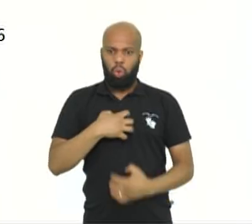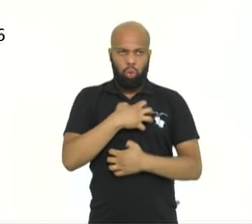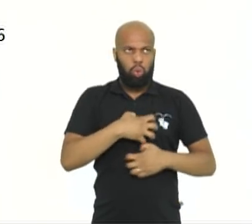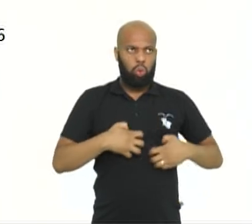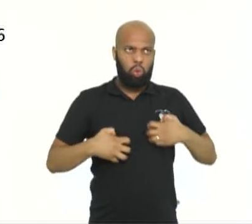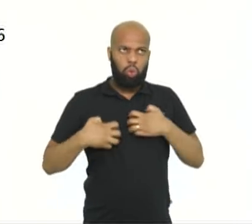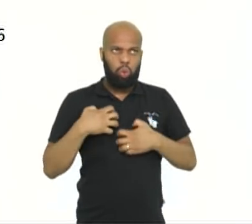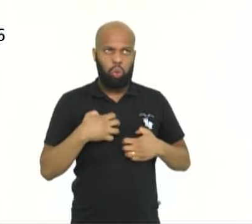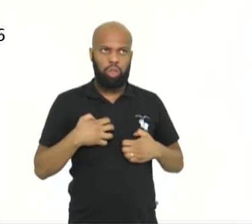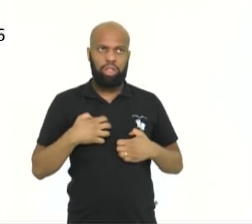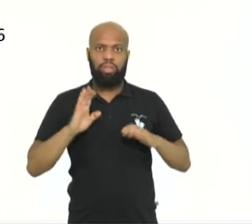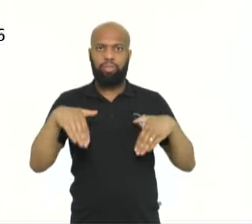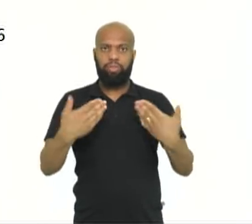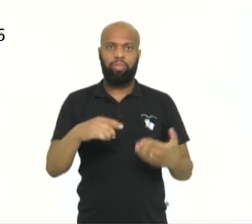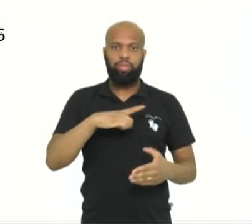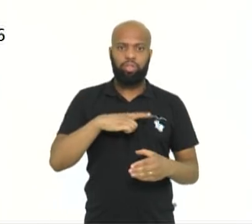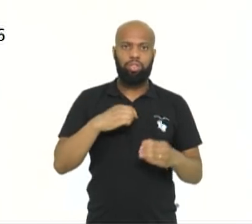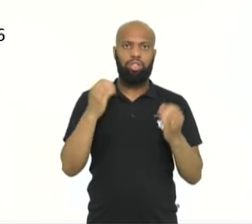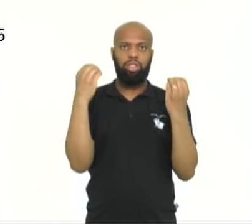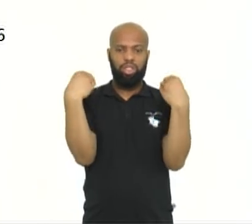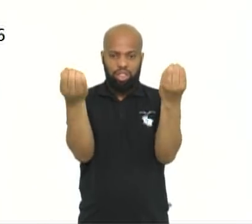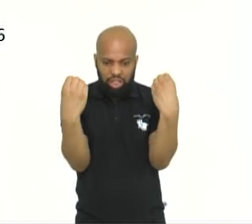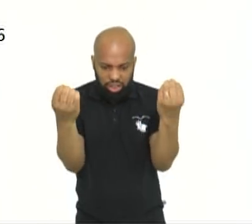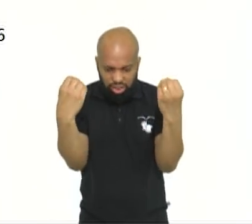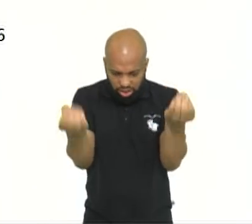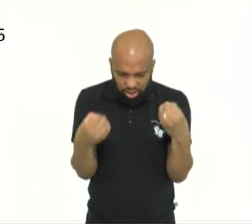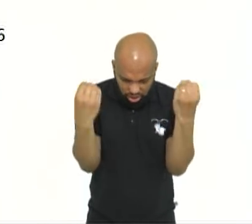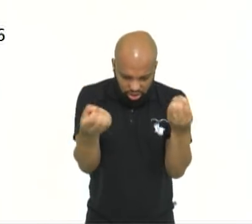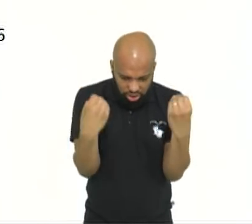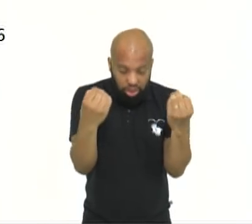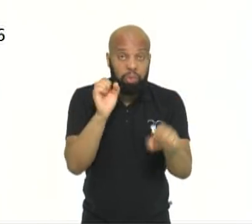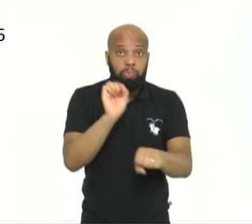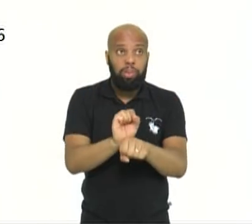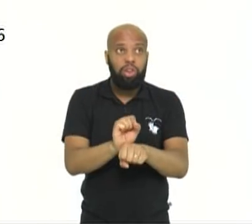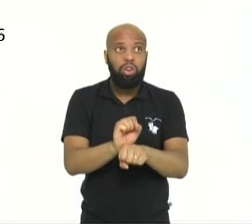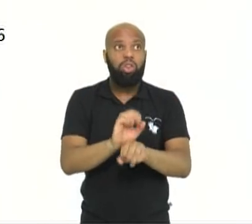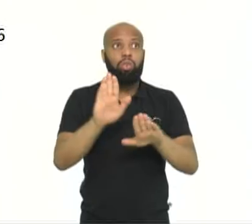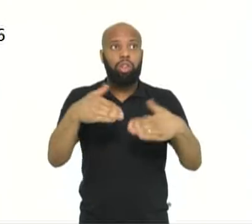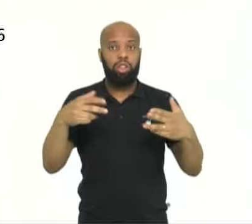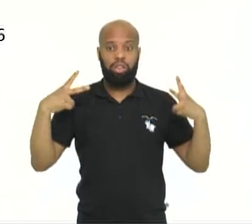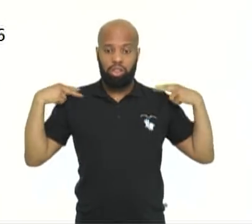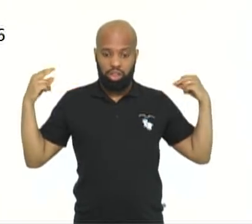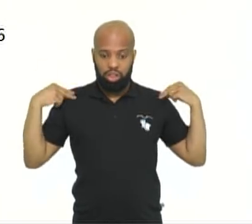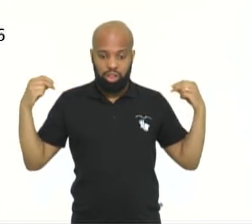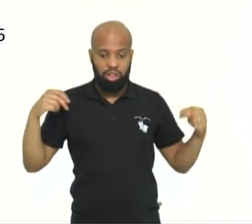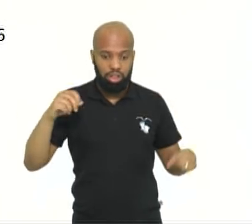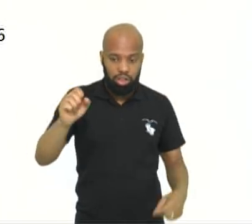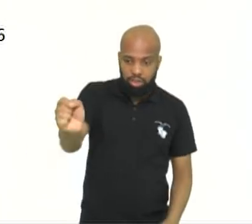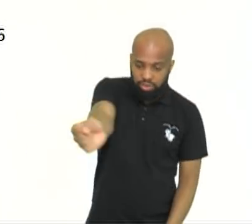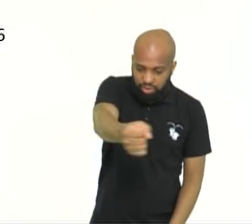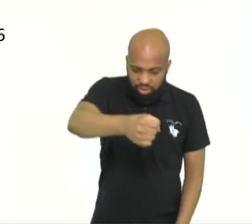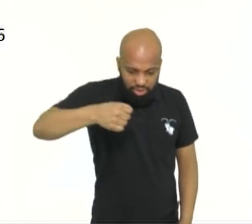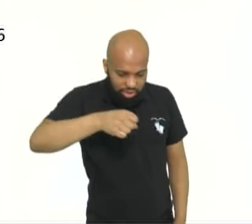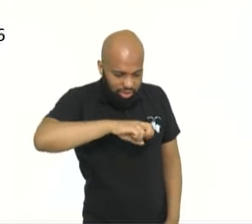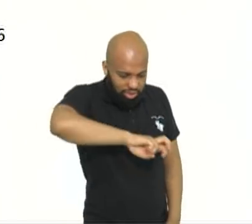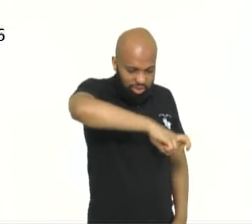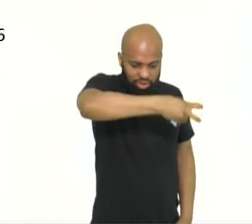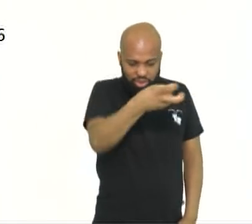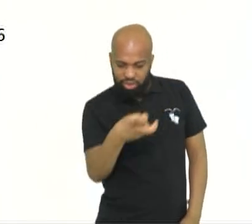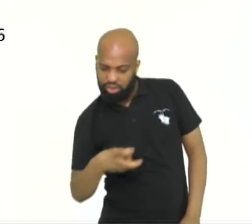E quando as rodas pararam, as pobres, eis que o motorista, milagrosamente salvo,